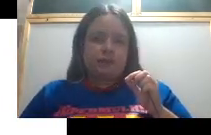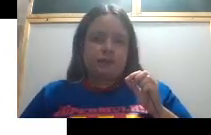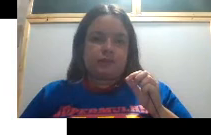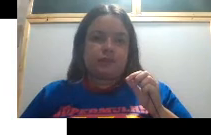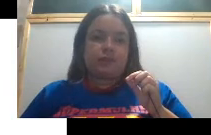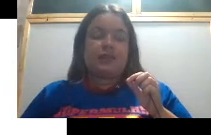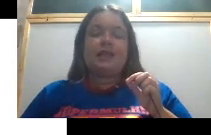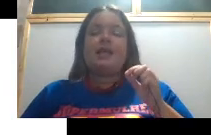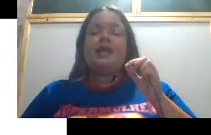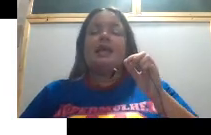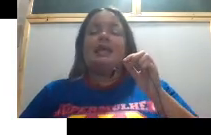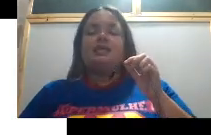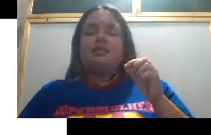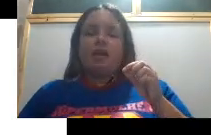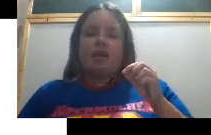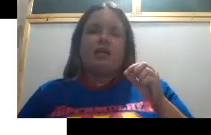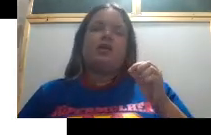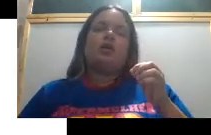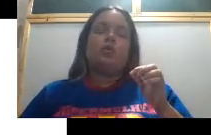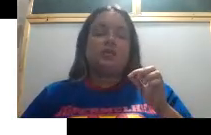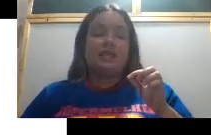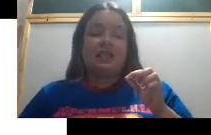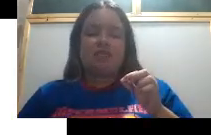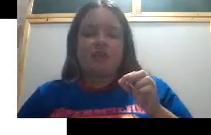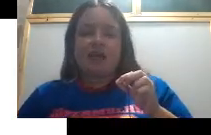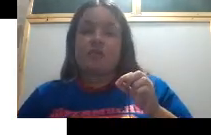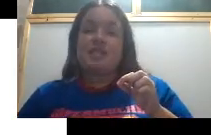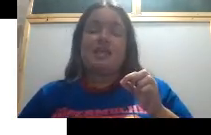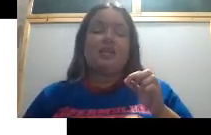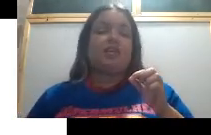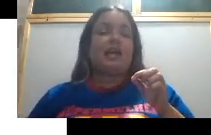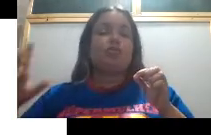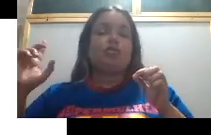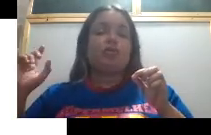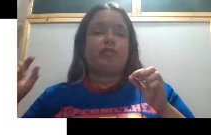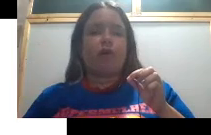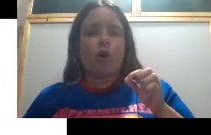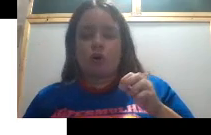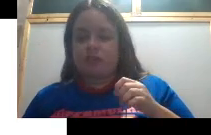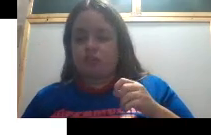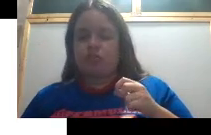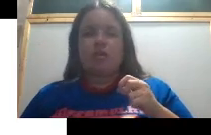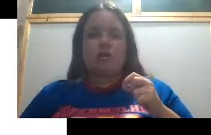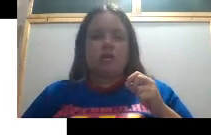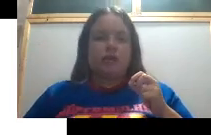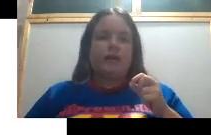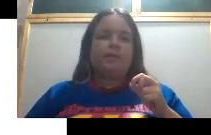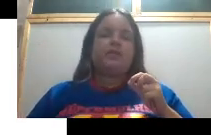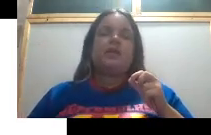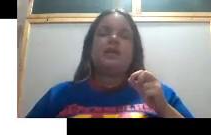na bandeira não e tem o significado de significados fortes